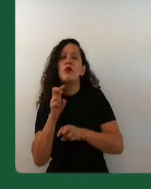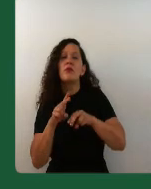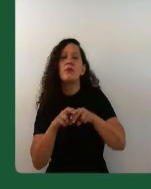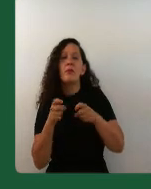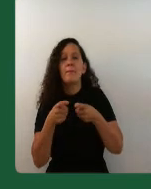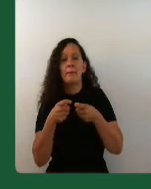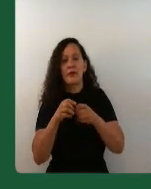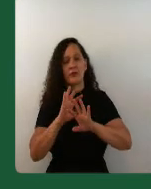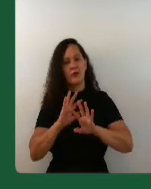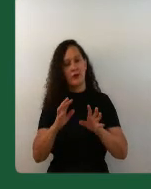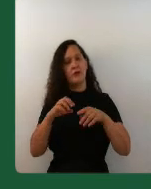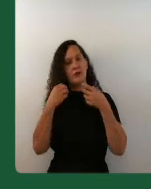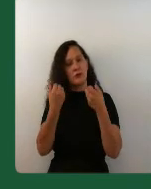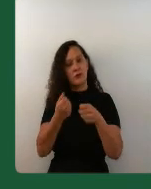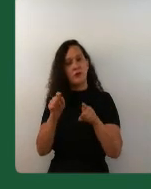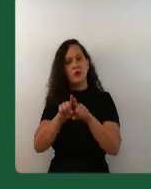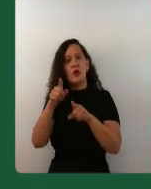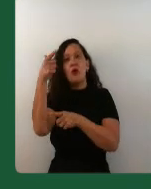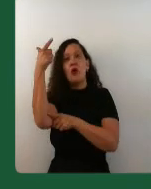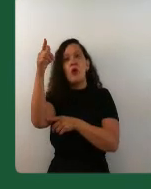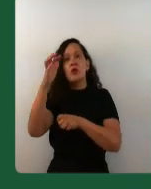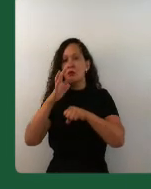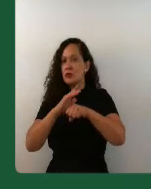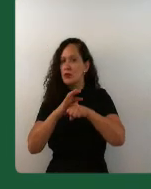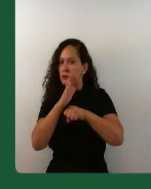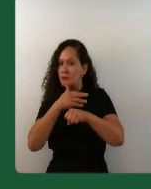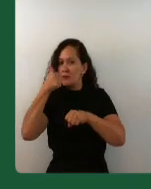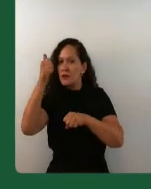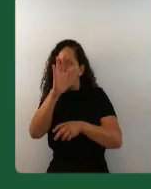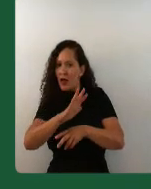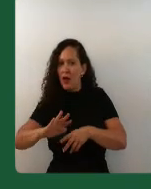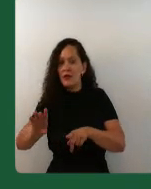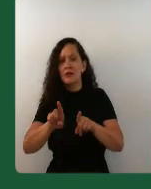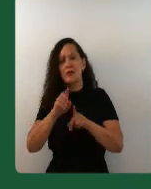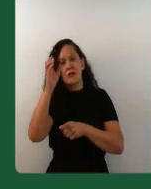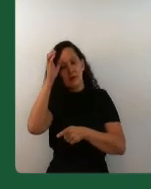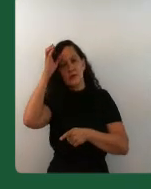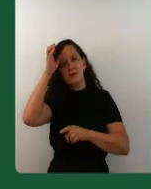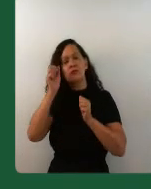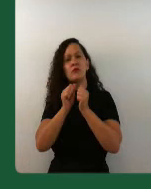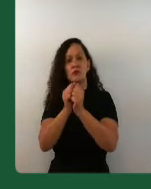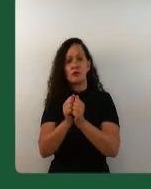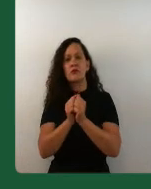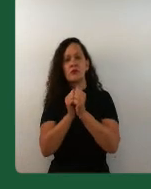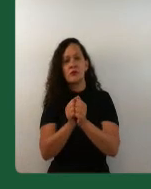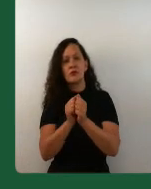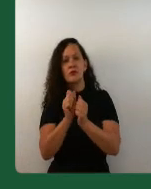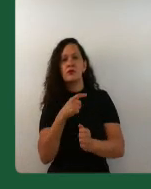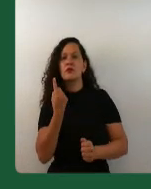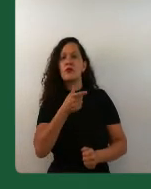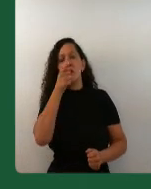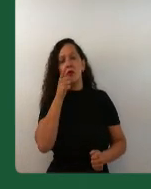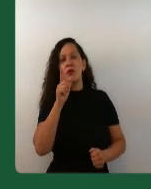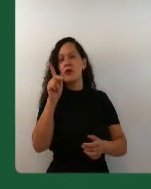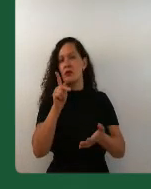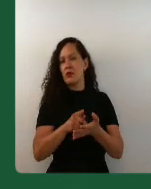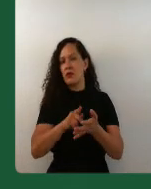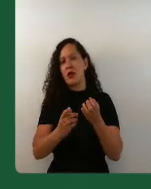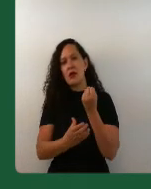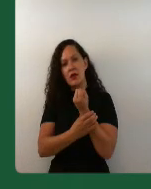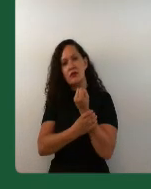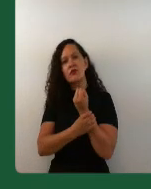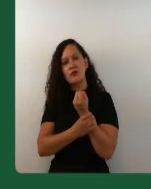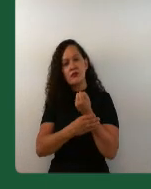gente depende de outros profissionais, outras áreas, para que juntos a gente consiga garantir